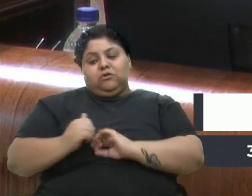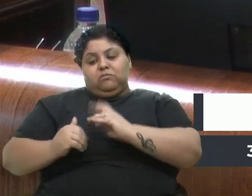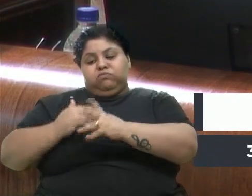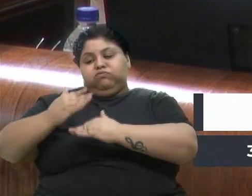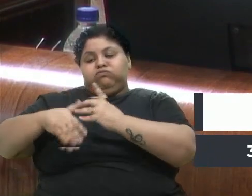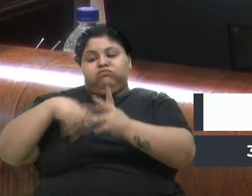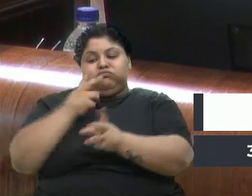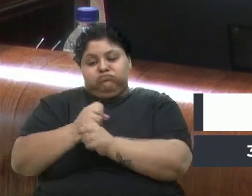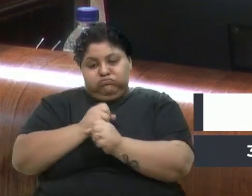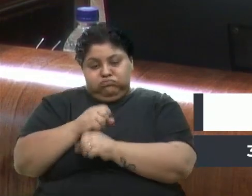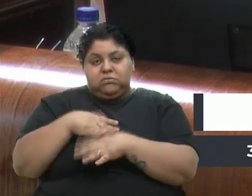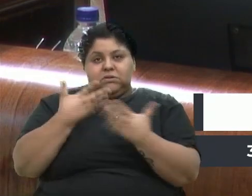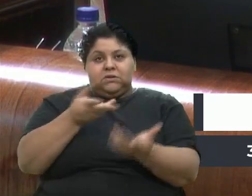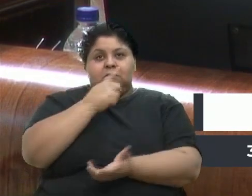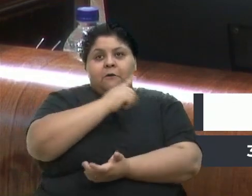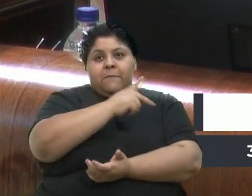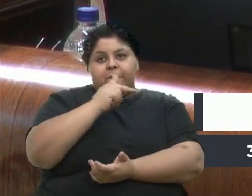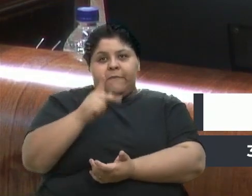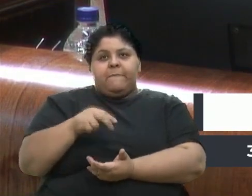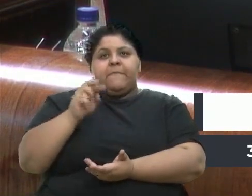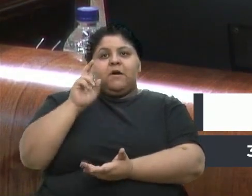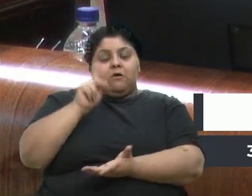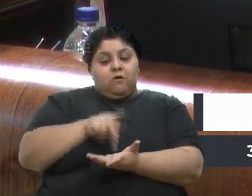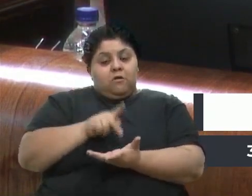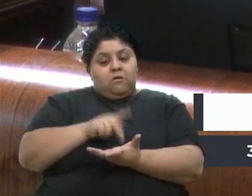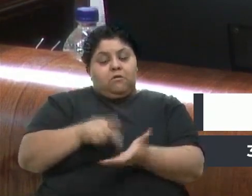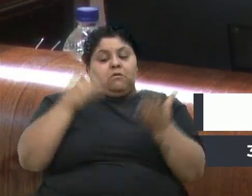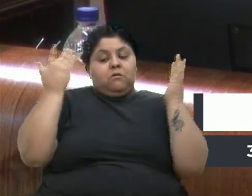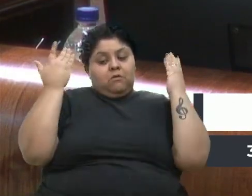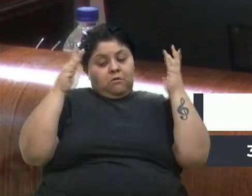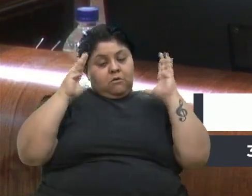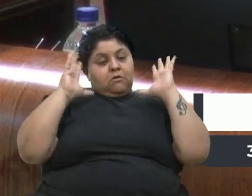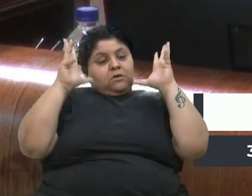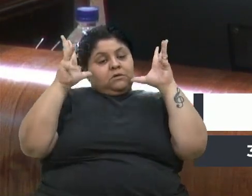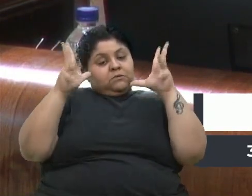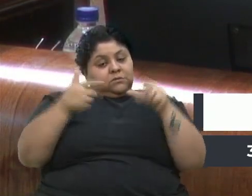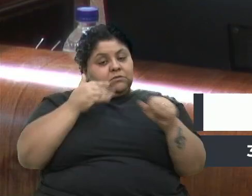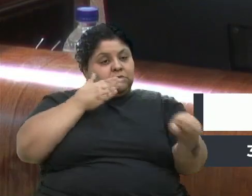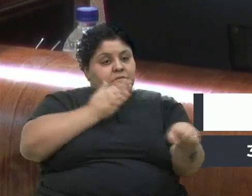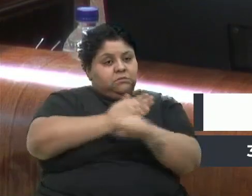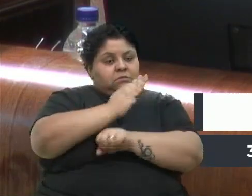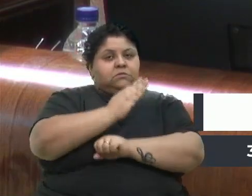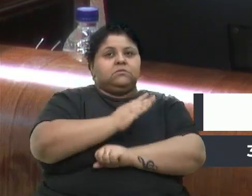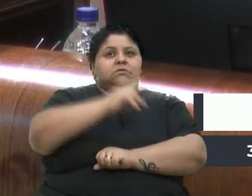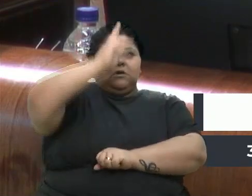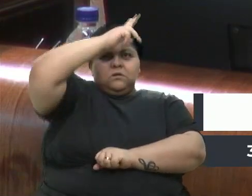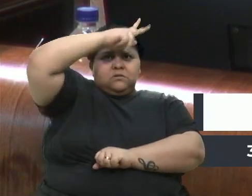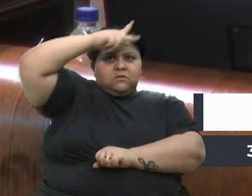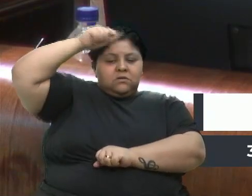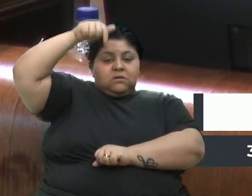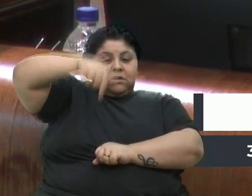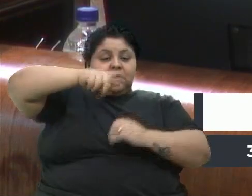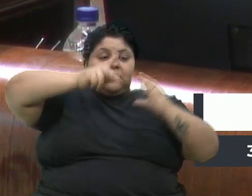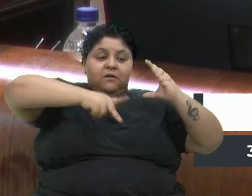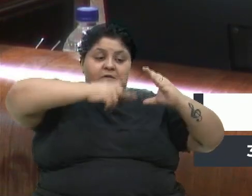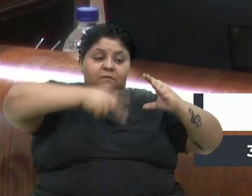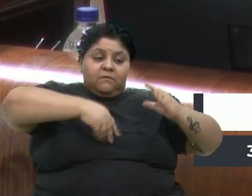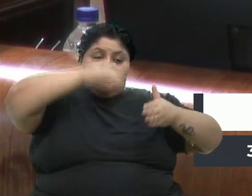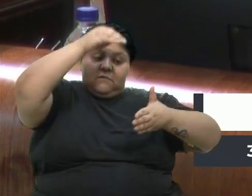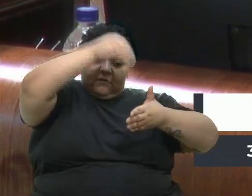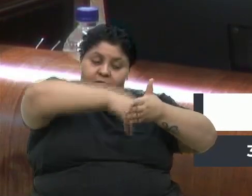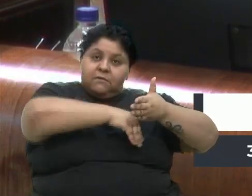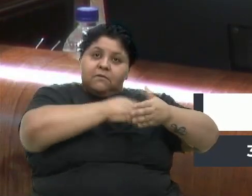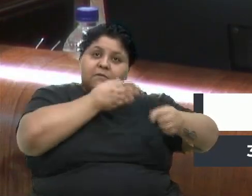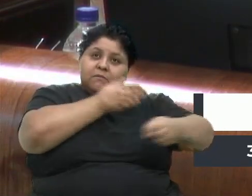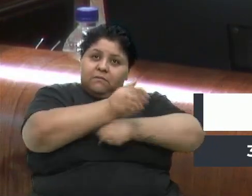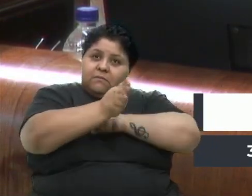anos. Então, a PPP é uma realidade. Parabéns a todos os envolvidos, o prefeito, esta casa que votou, né, para poder ser aprovado.